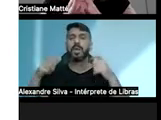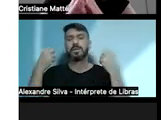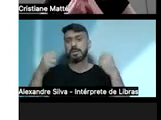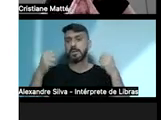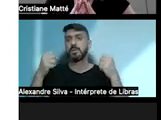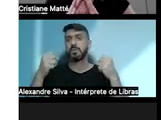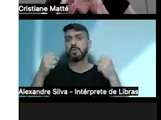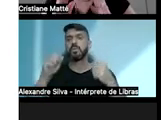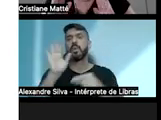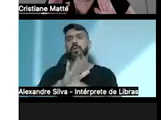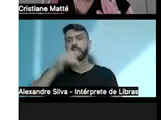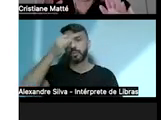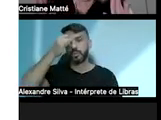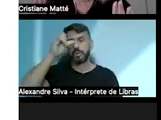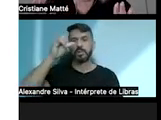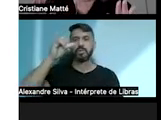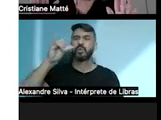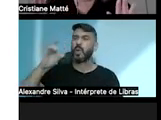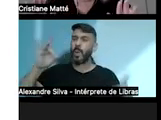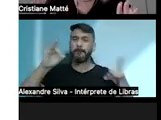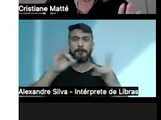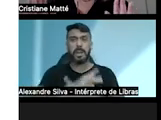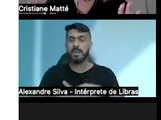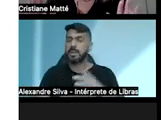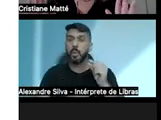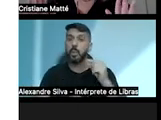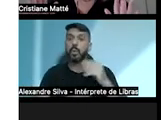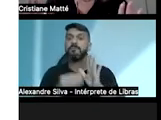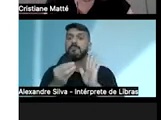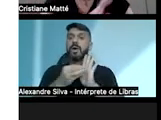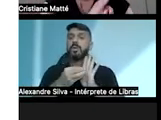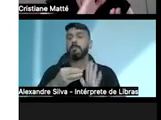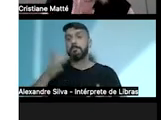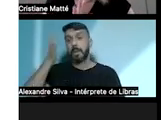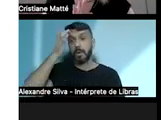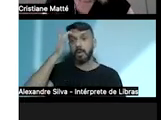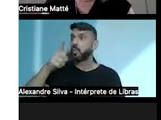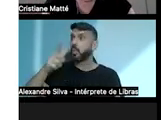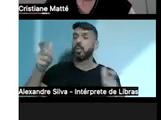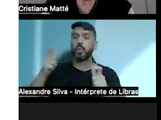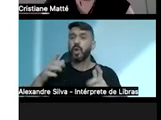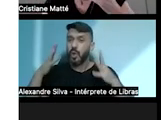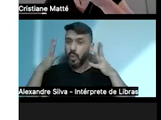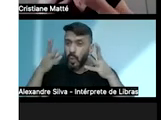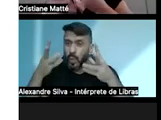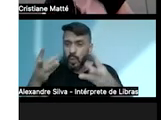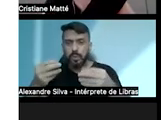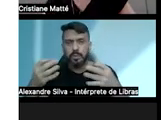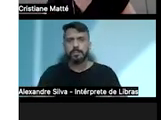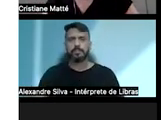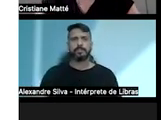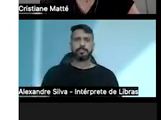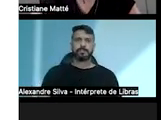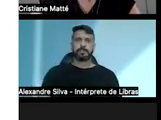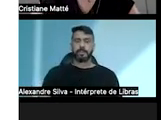fez? Preveniu completamente o déficit da memória espacial, em todos os ensaios que a gente fez. Aí a gente foi avaliar